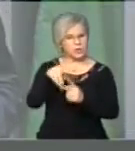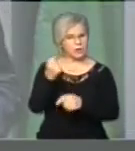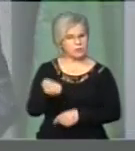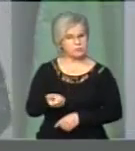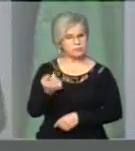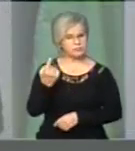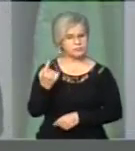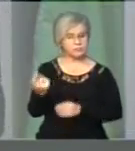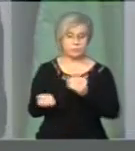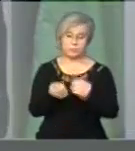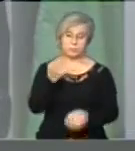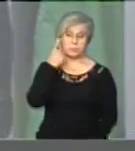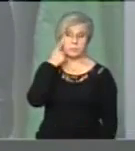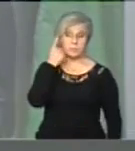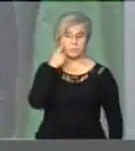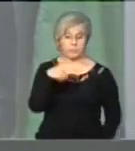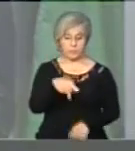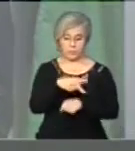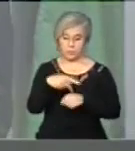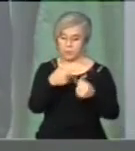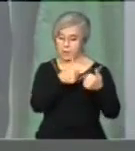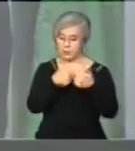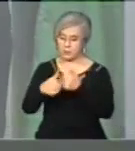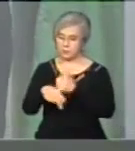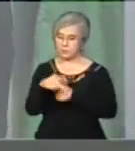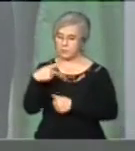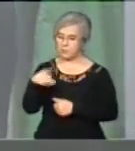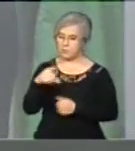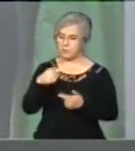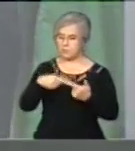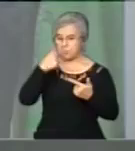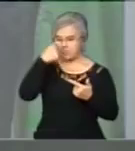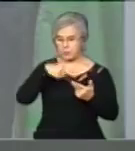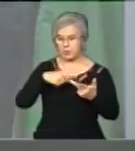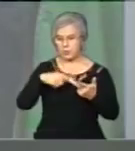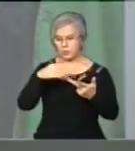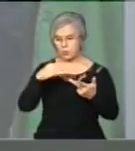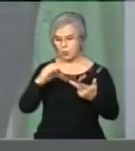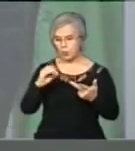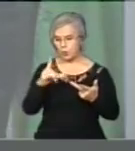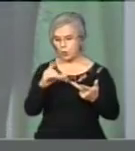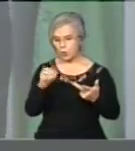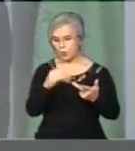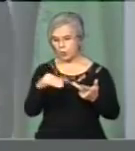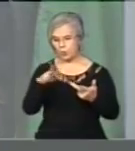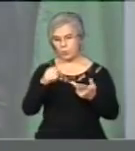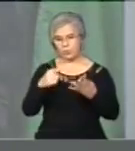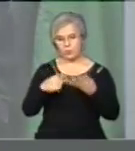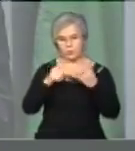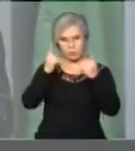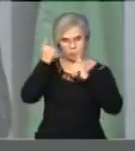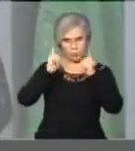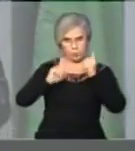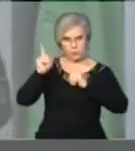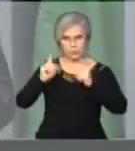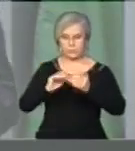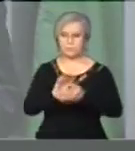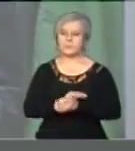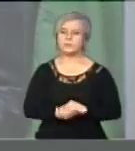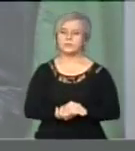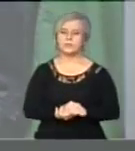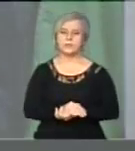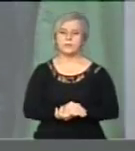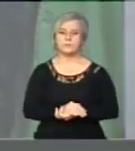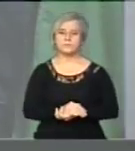Vamos analisar apenas países como o Paraguai, o Peru, a Colômbia e o Chile, para não irmos à Inglaterra, aos Estados Unidos, à